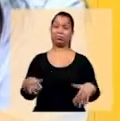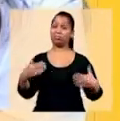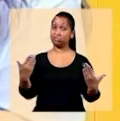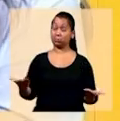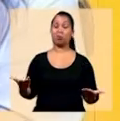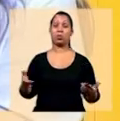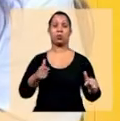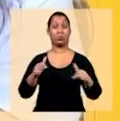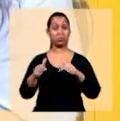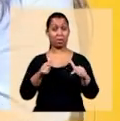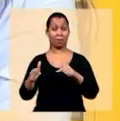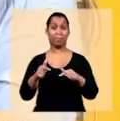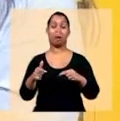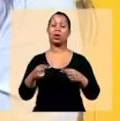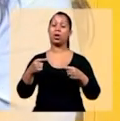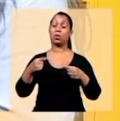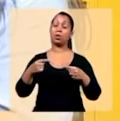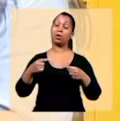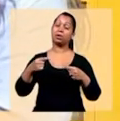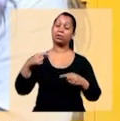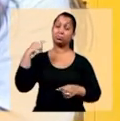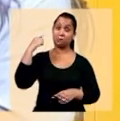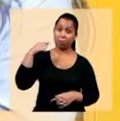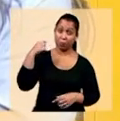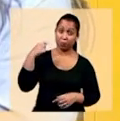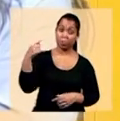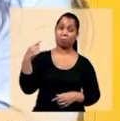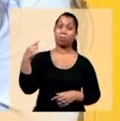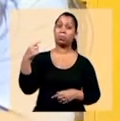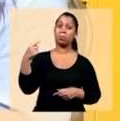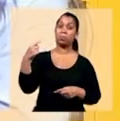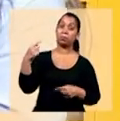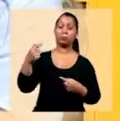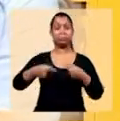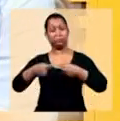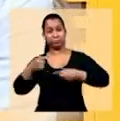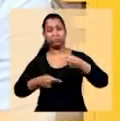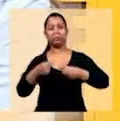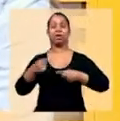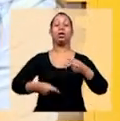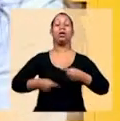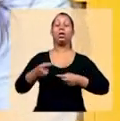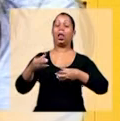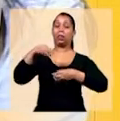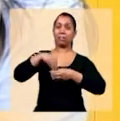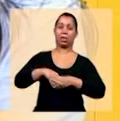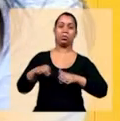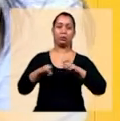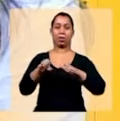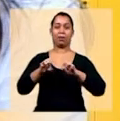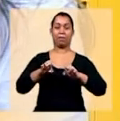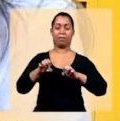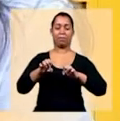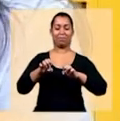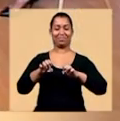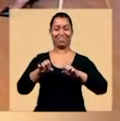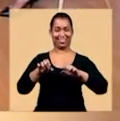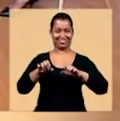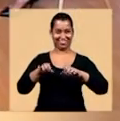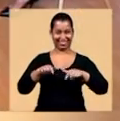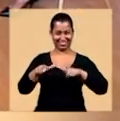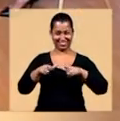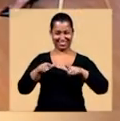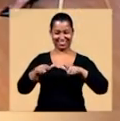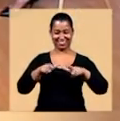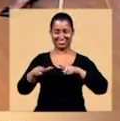não é? Então, a gente trabalha com essa política de processo de manter as pessoas dentro da empresa. E o outro